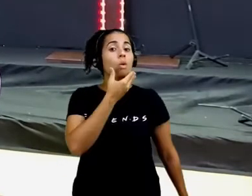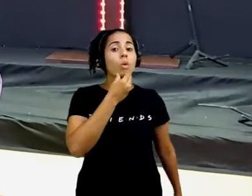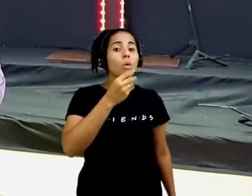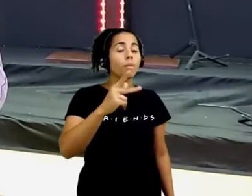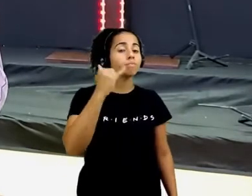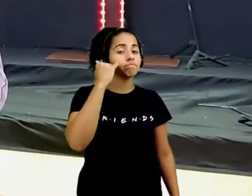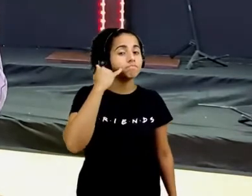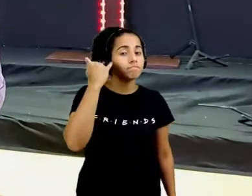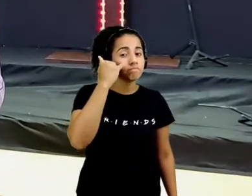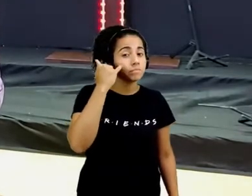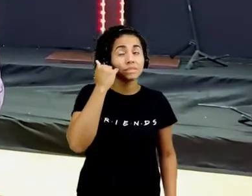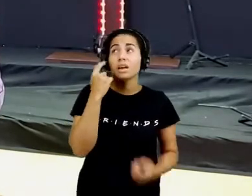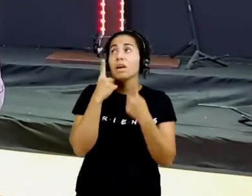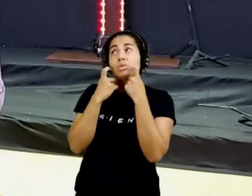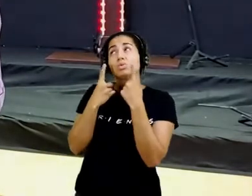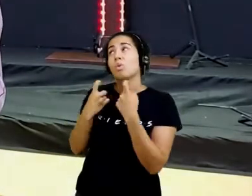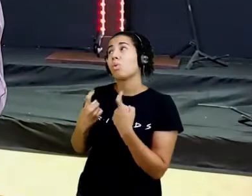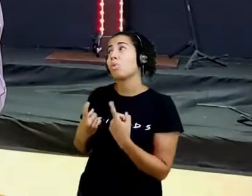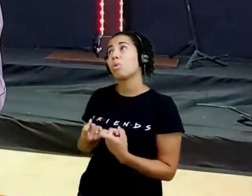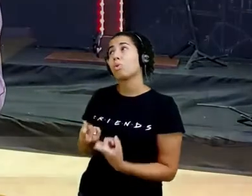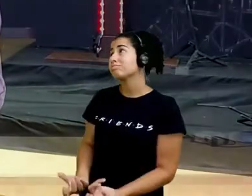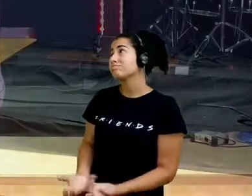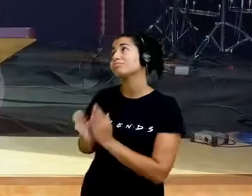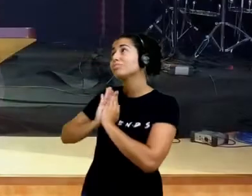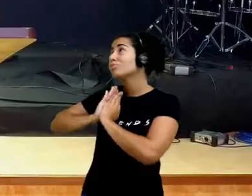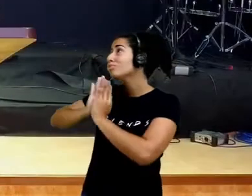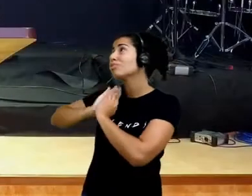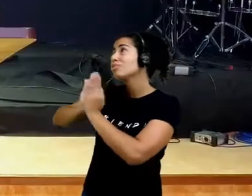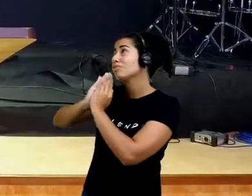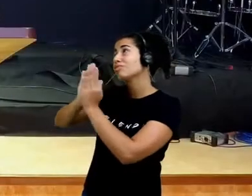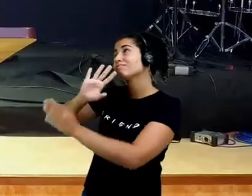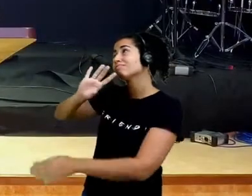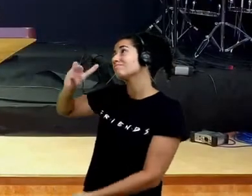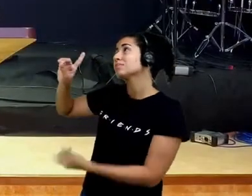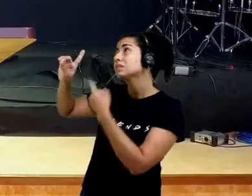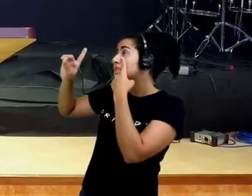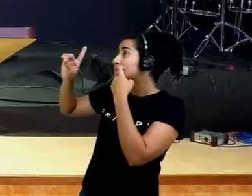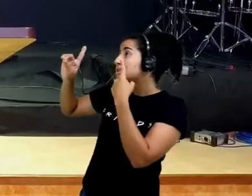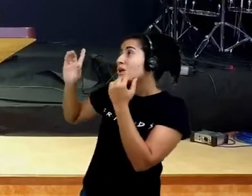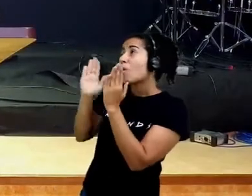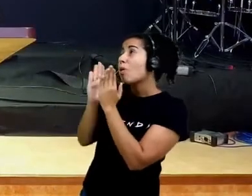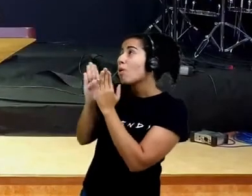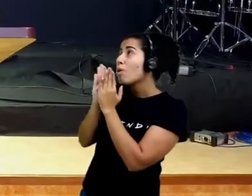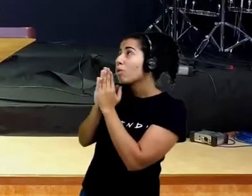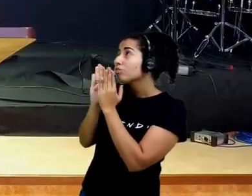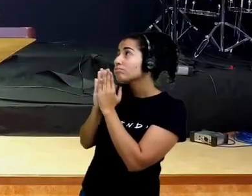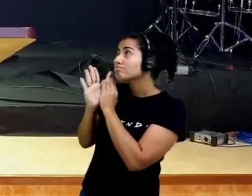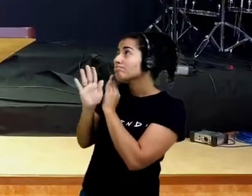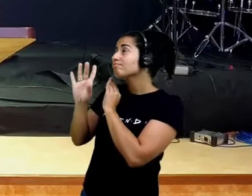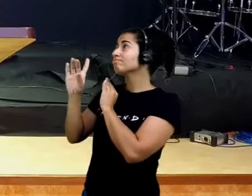Jeremias, queridos, se lamentam diante de Deus. Jeremias ora ao